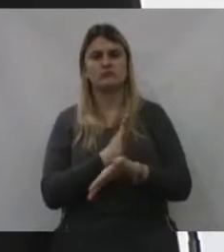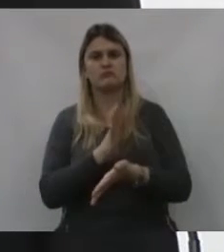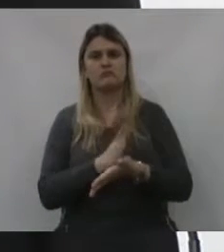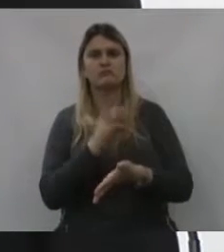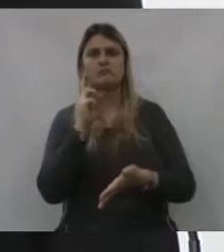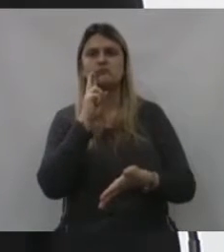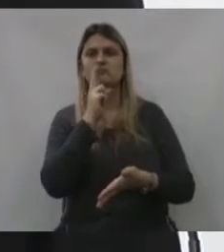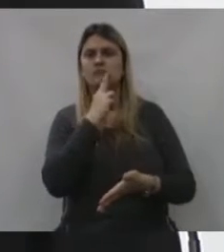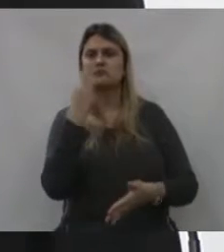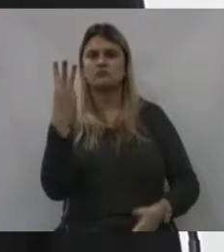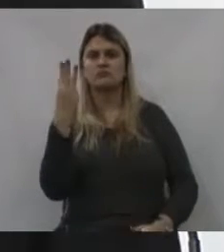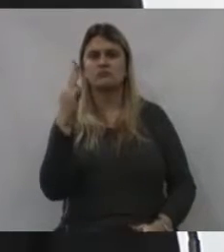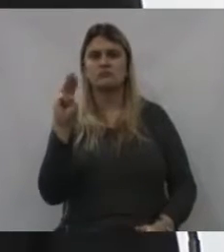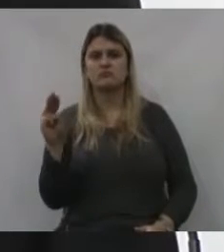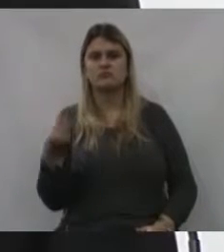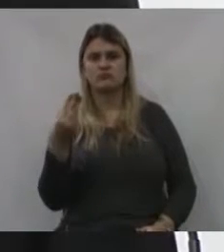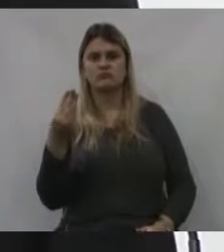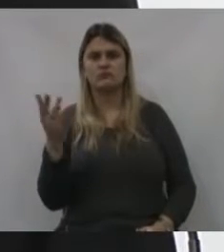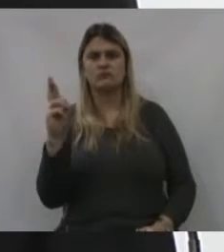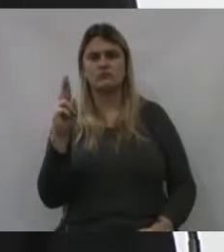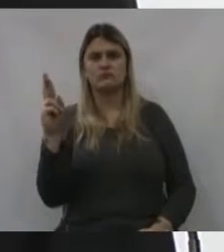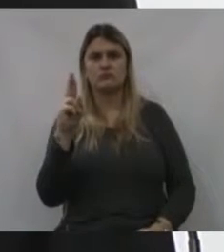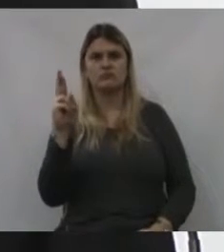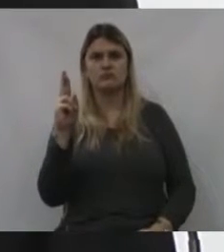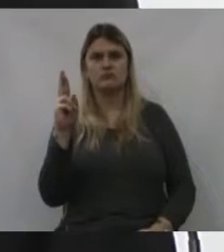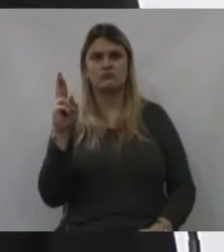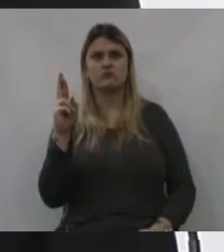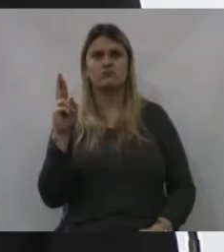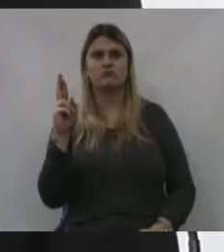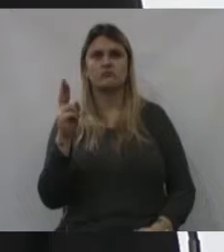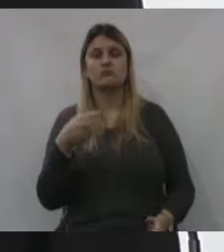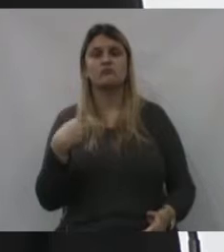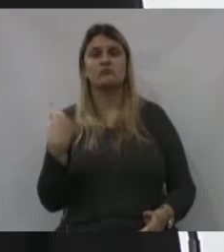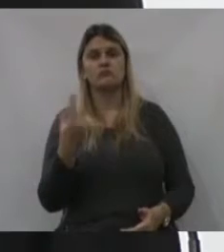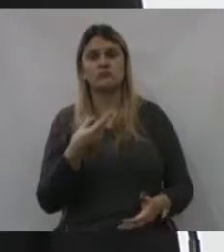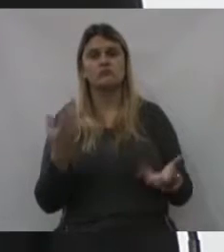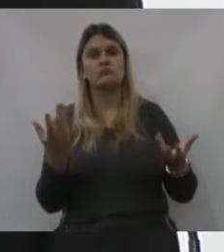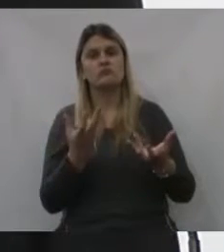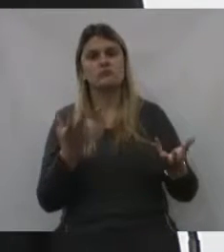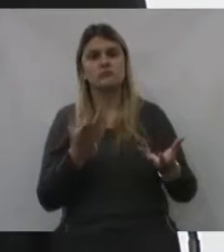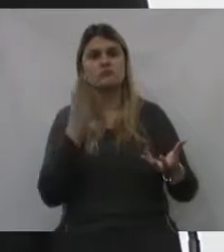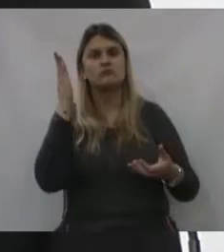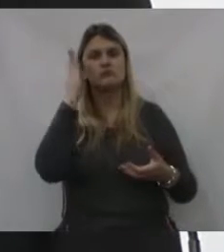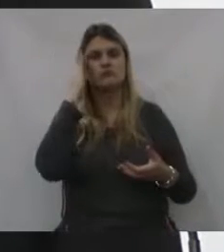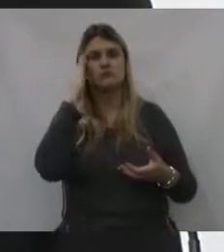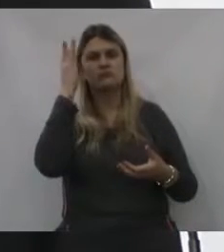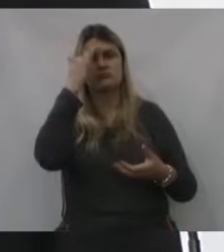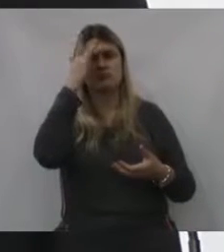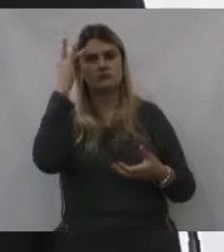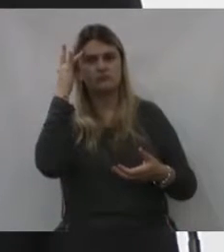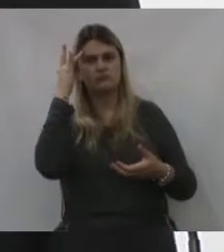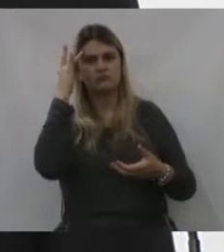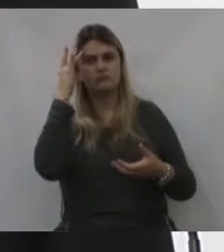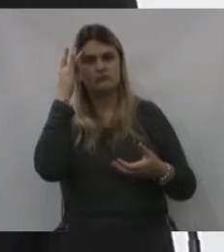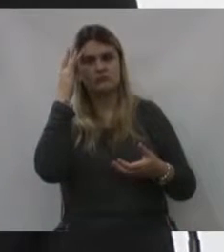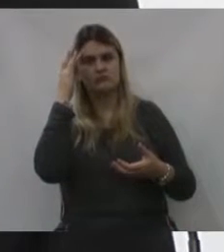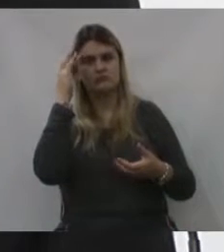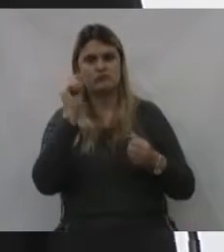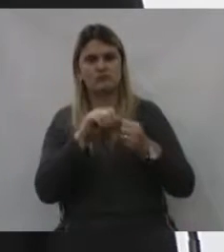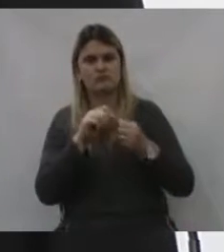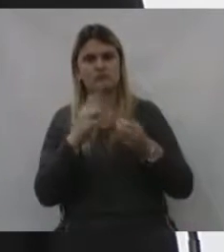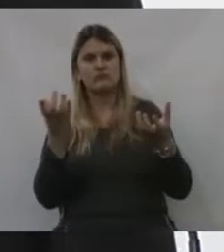Valor gasto no restaurante, 3 milhões de reais. Queremos os envolvidos